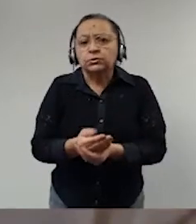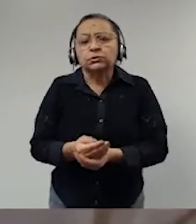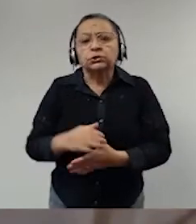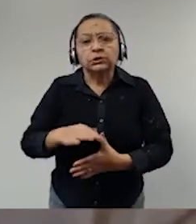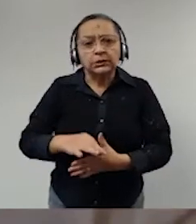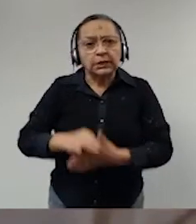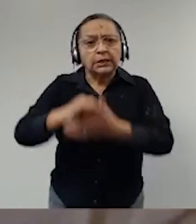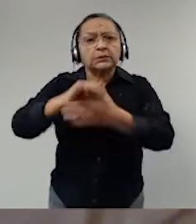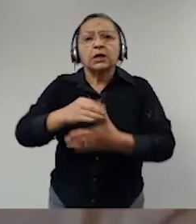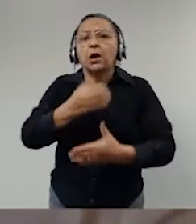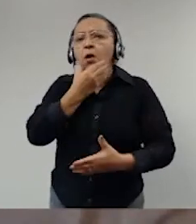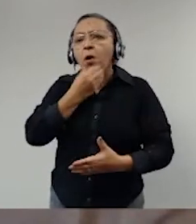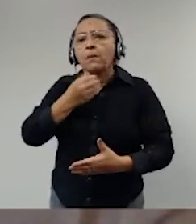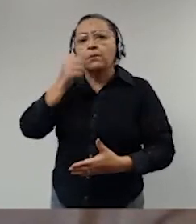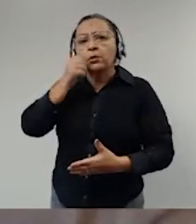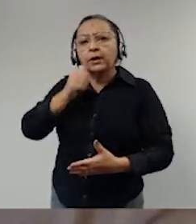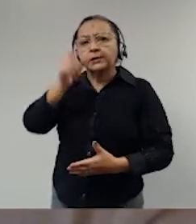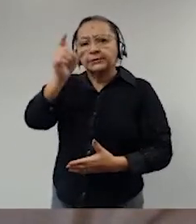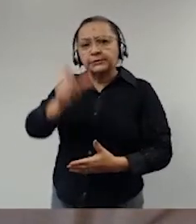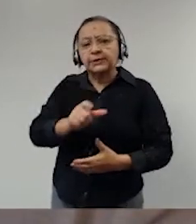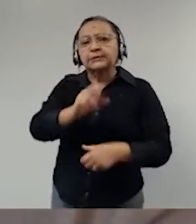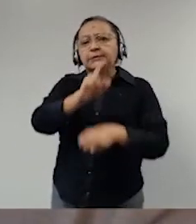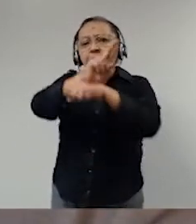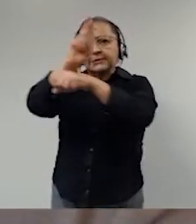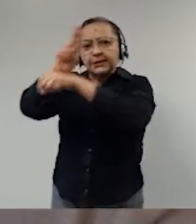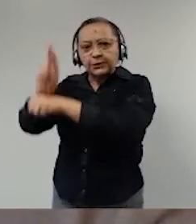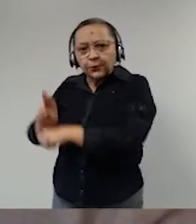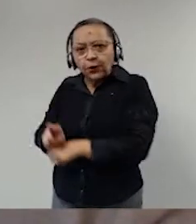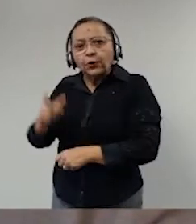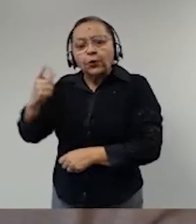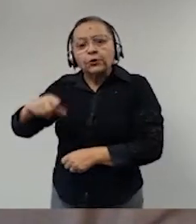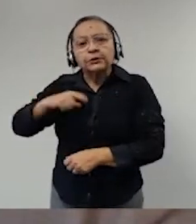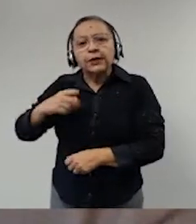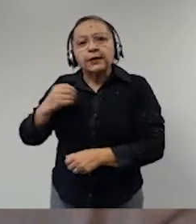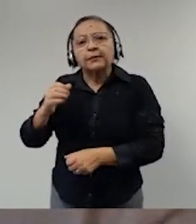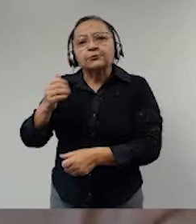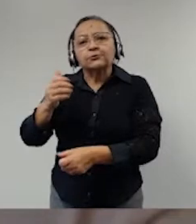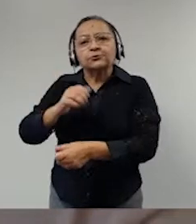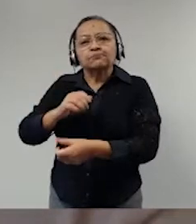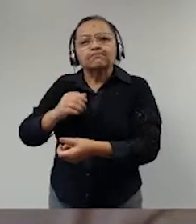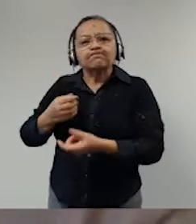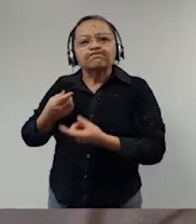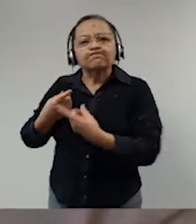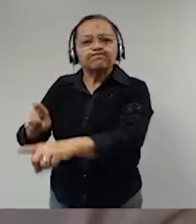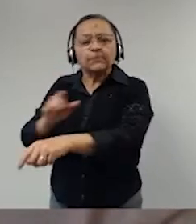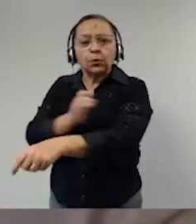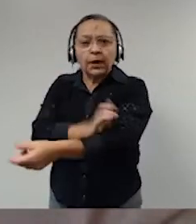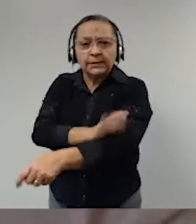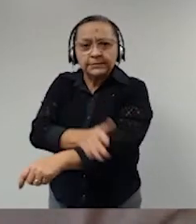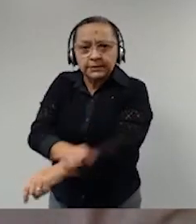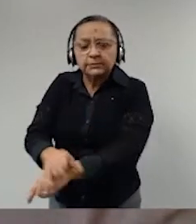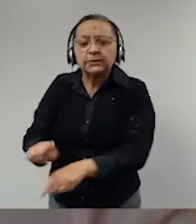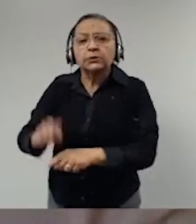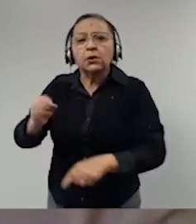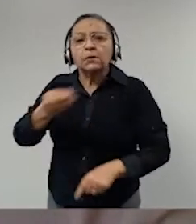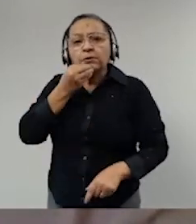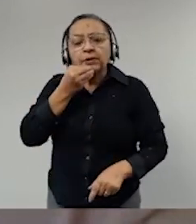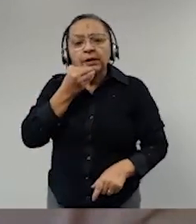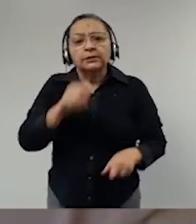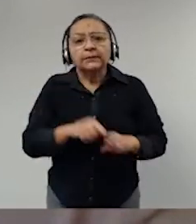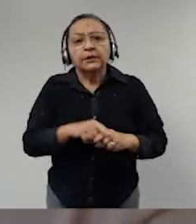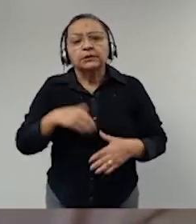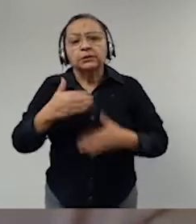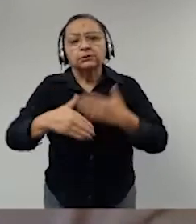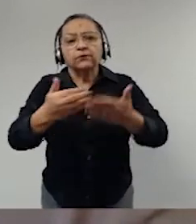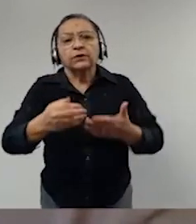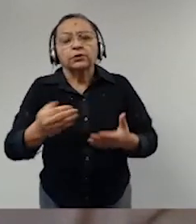e, principalmente, a CUFA se pauta por uma perspectiva de compartilhamento de visão de poder e oportunidades,